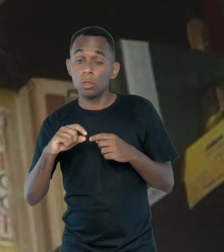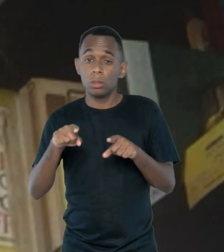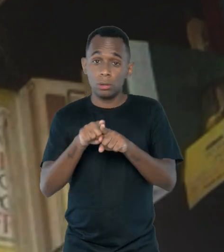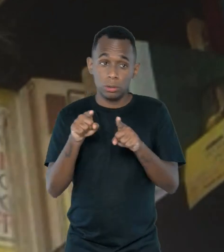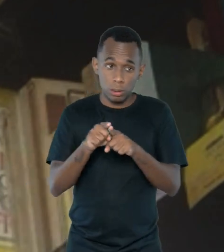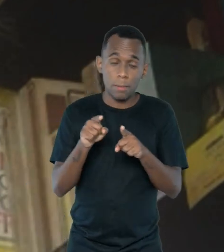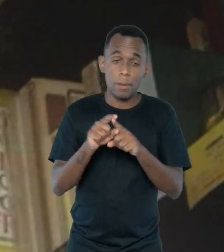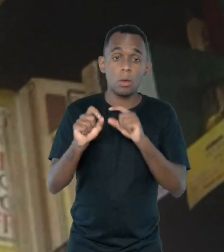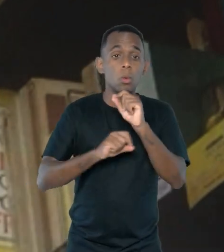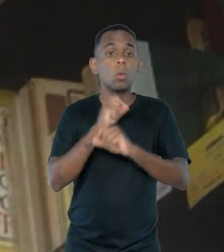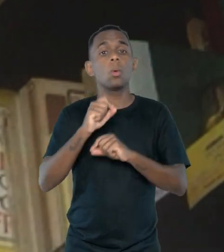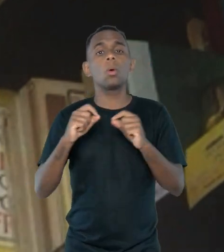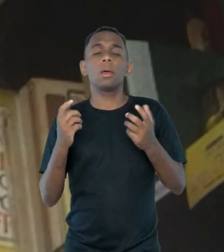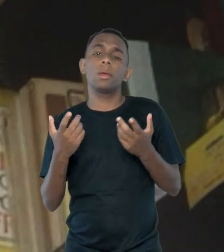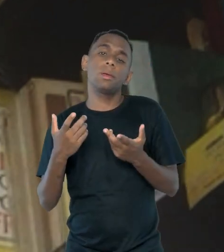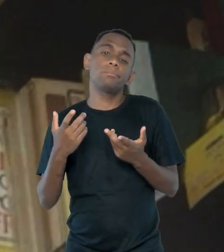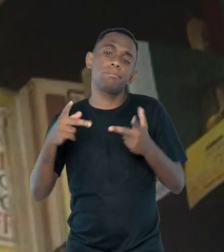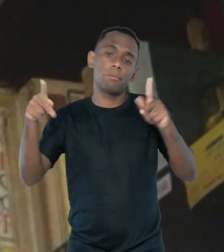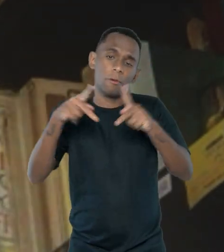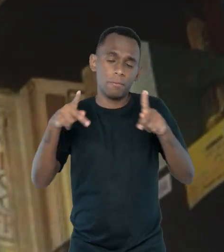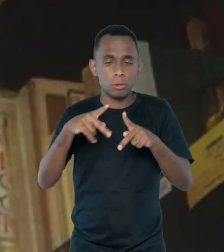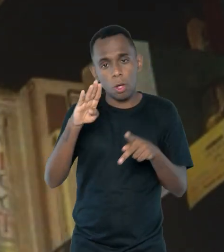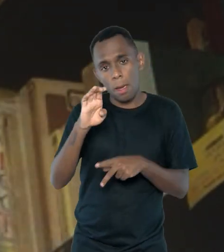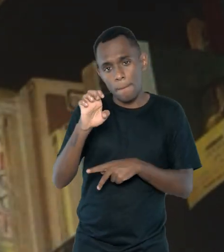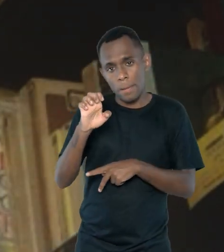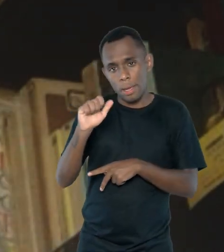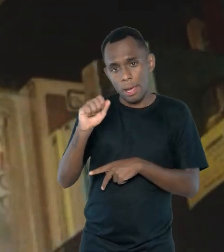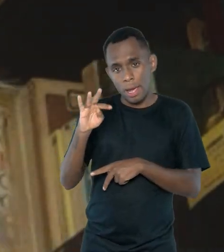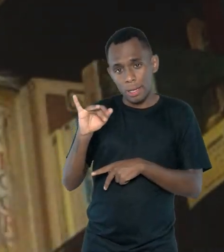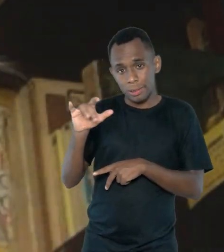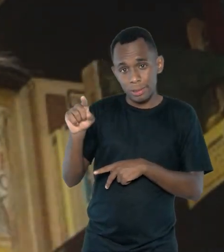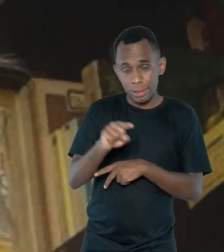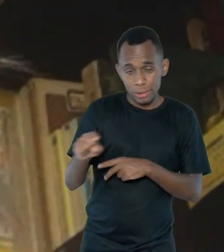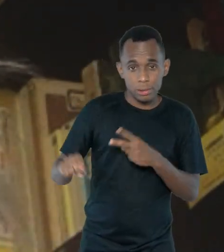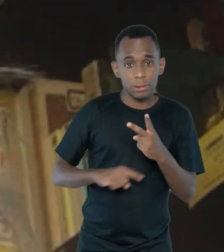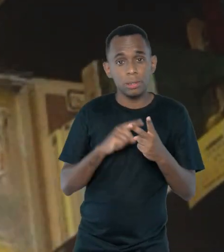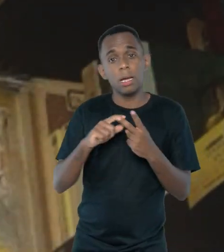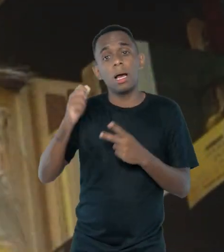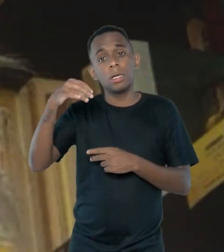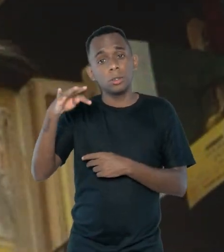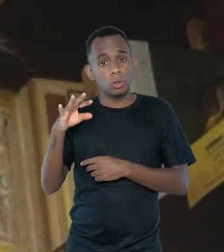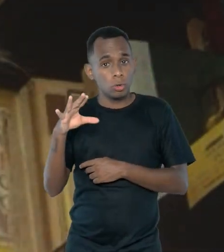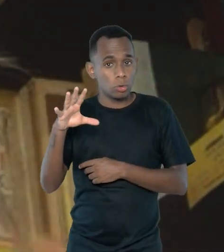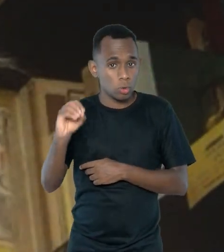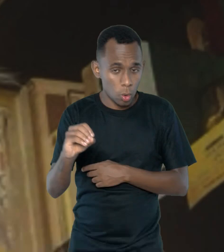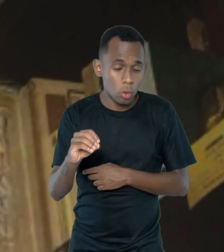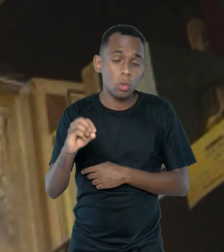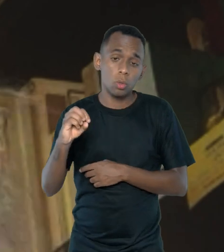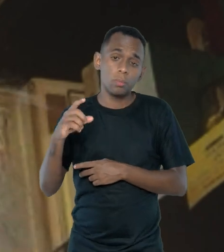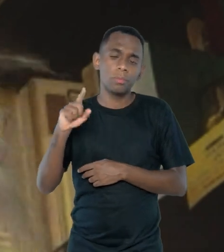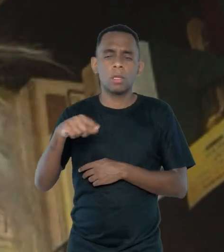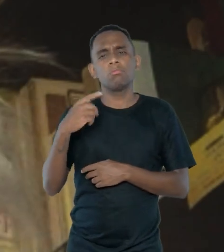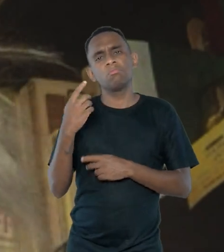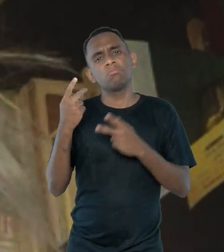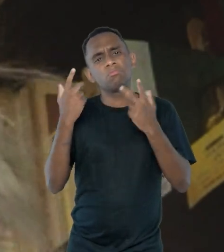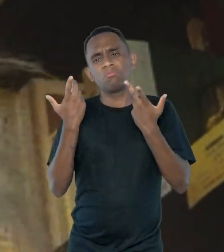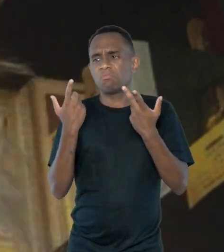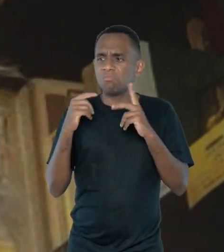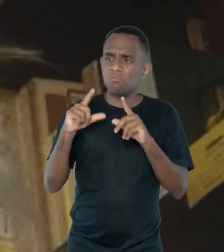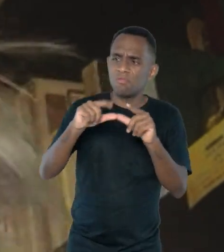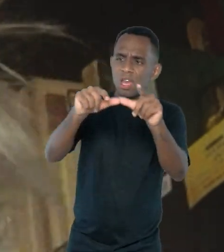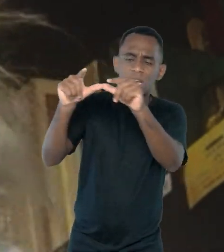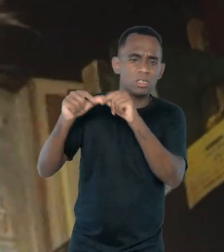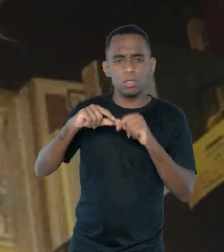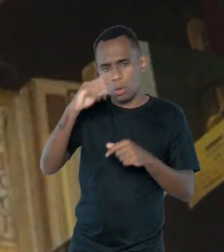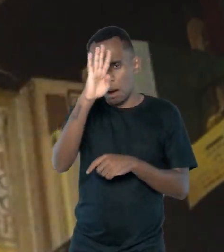da minha área, a professora Beatriz Alvarenga e o professor Antônio Máximo. Viajando pelo Brasil, eu já viajei